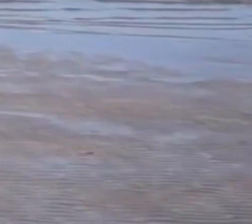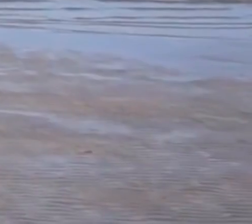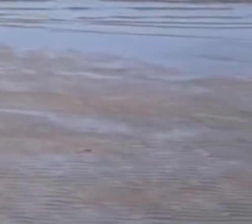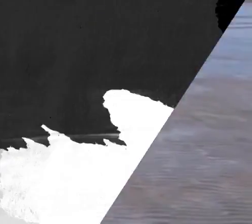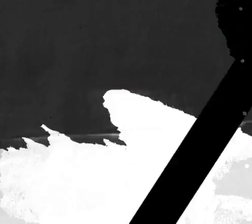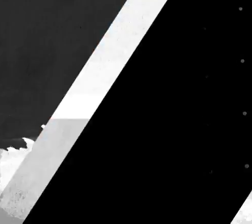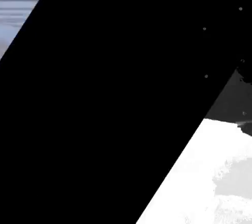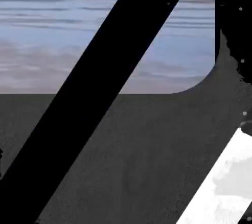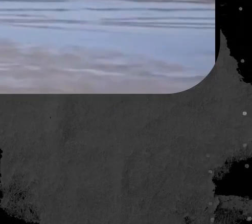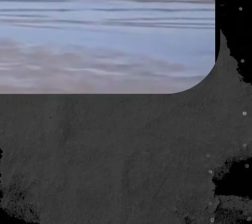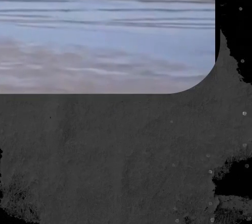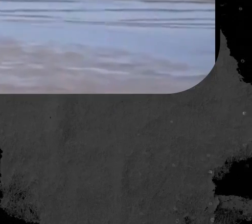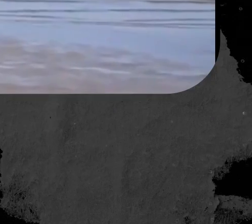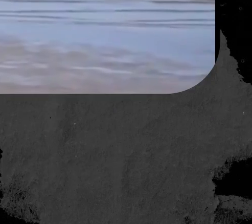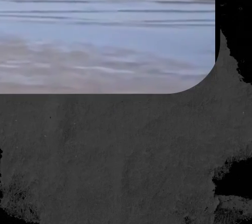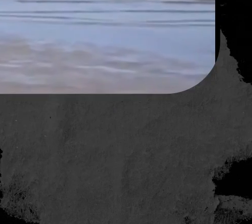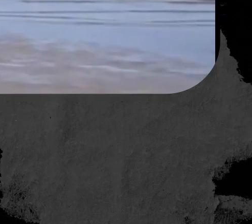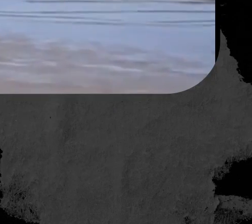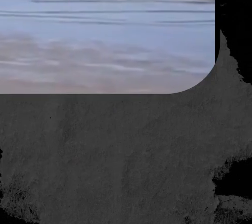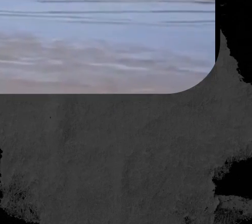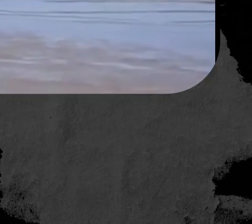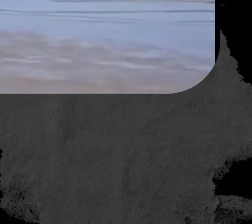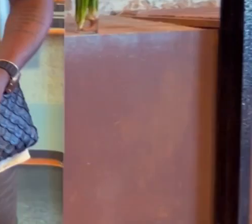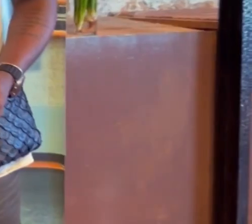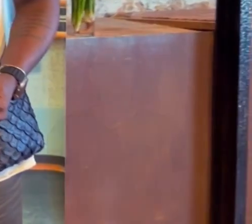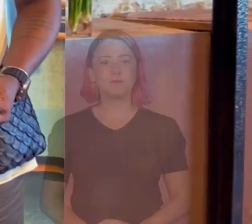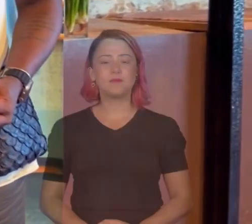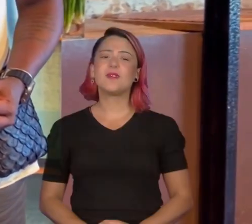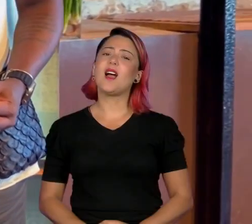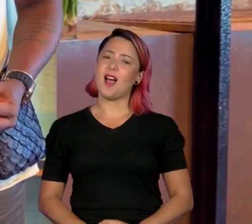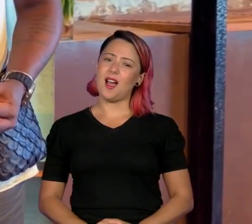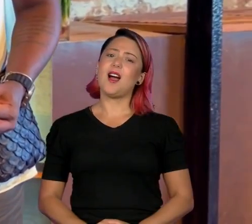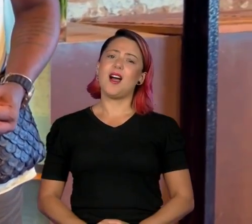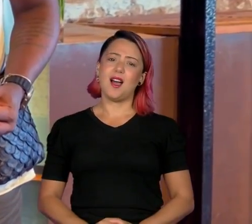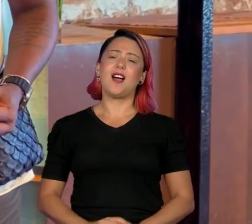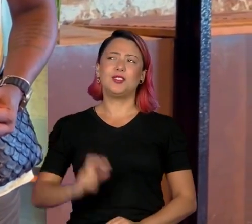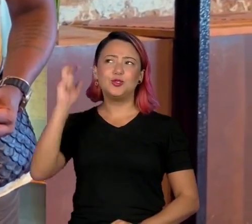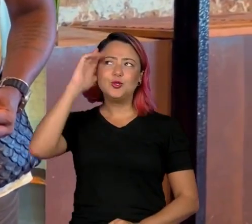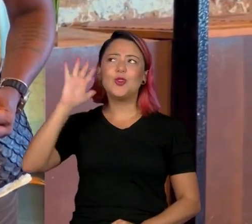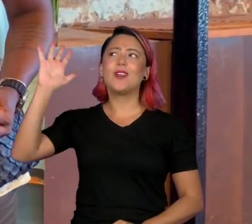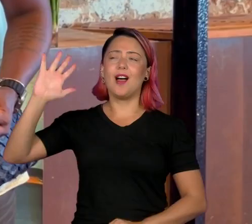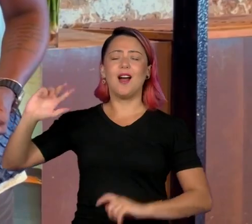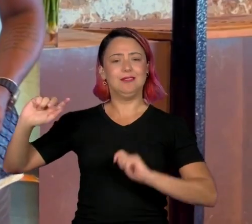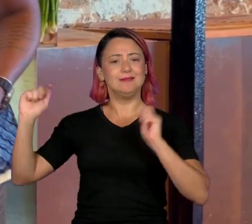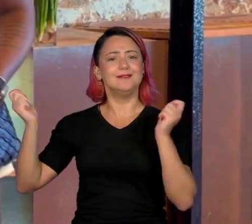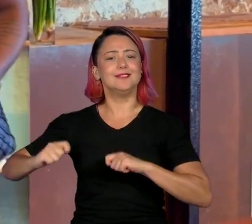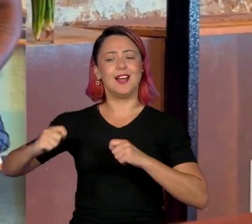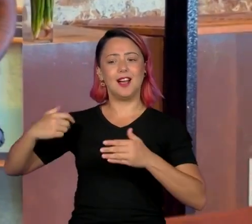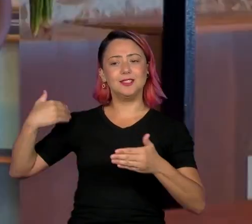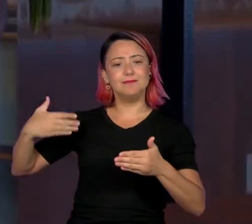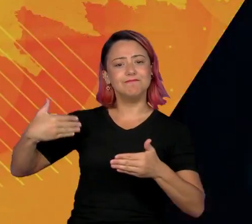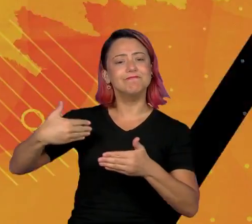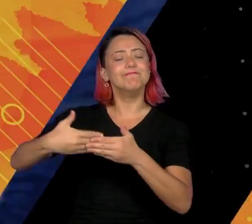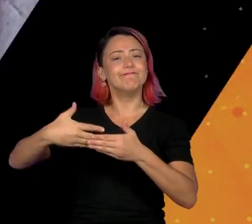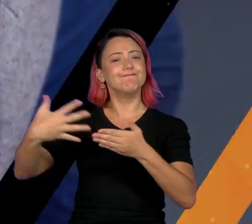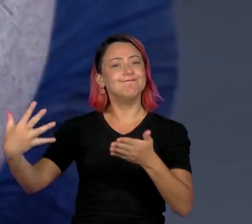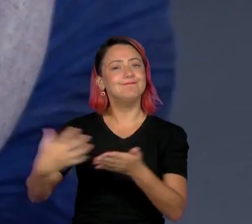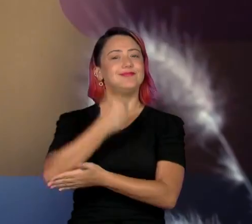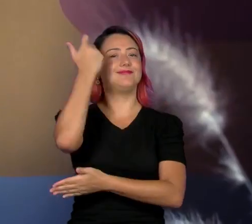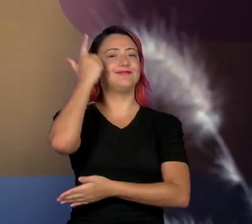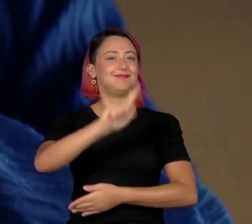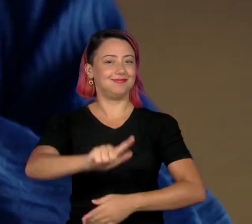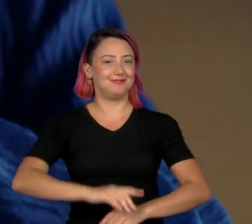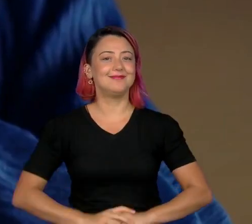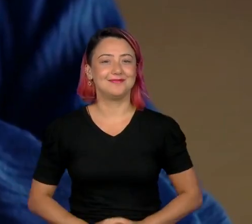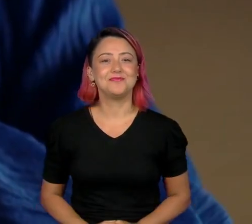folha traga e traduz. Vale a pena sonhar? Claro que vale. A gente nunca vive sem sonho. Sonho que nos move.